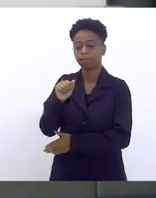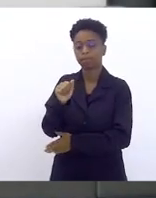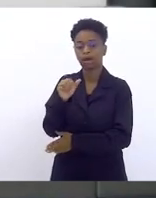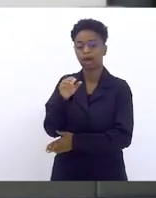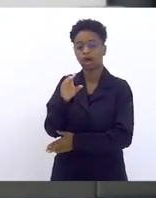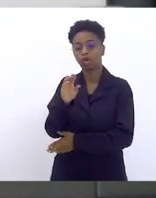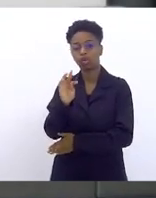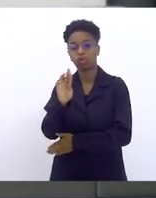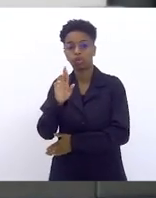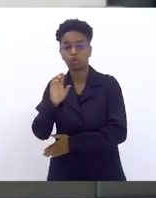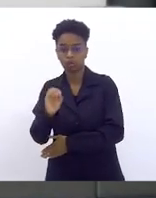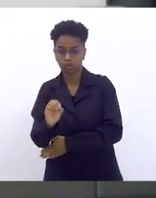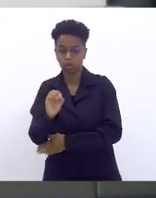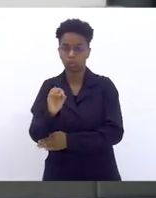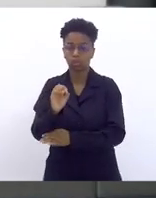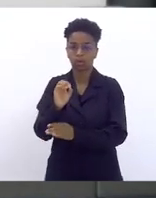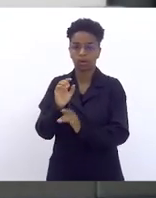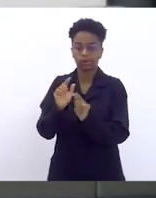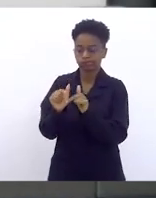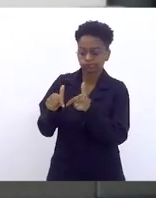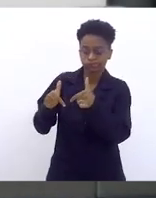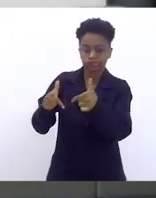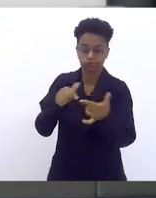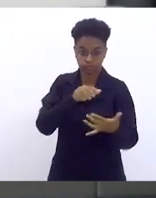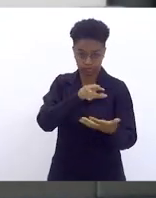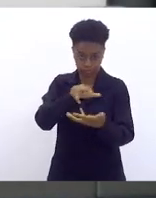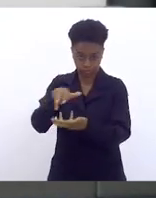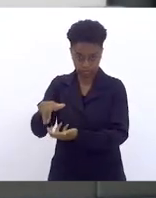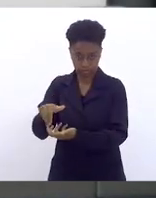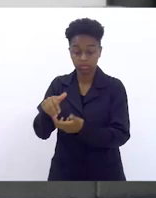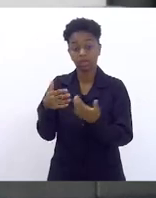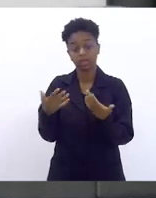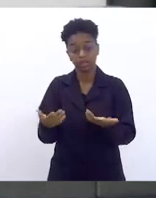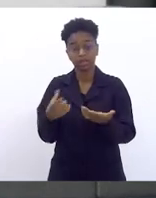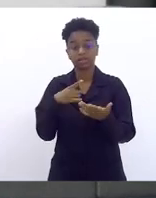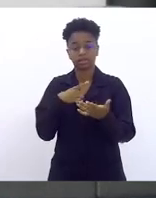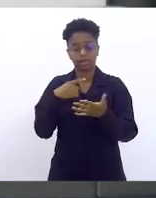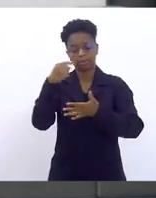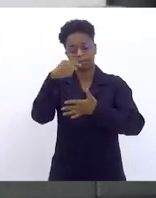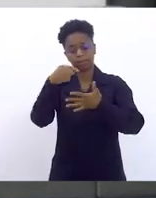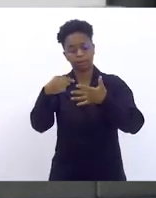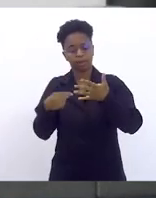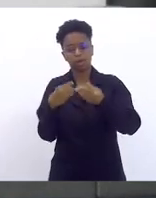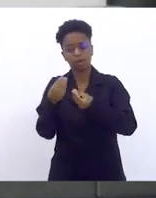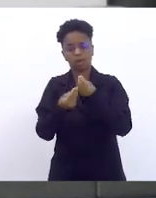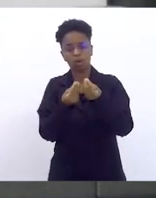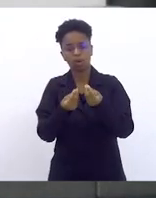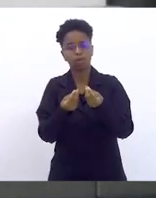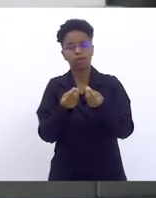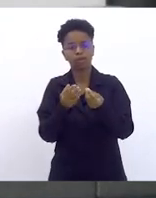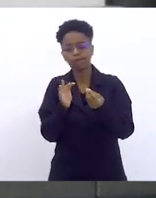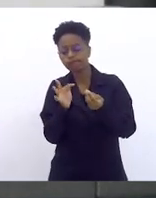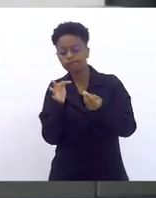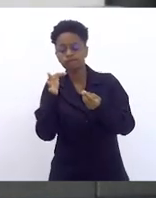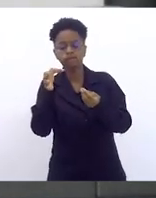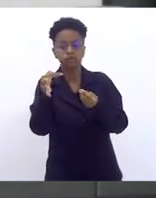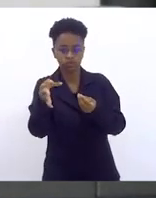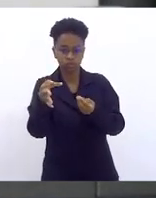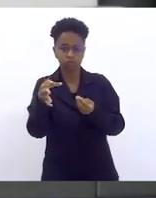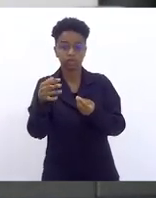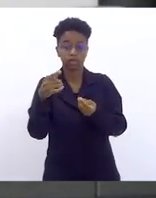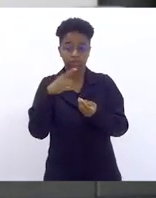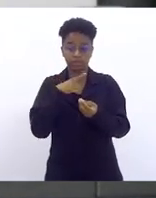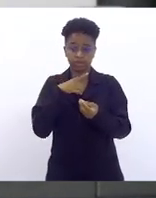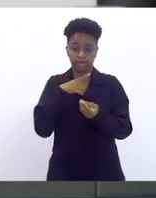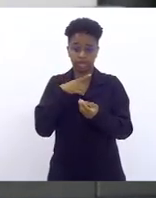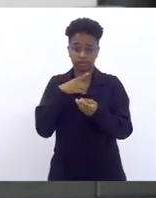detalhar elas aqui isso tem os fatores portadores de futuro que tem uma tendências que são essas marcas